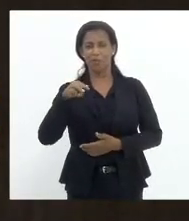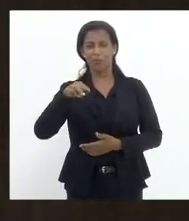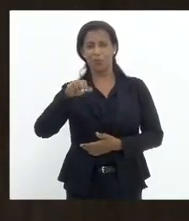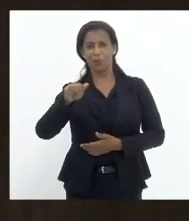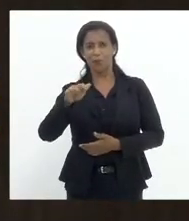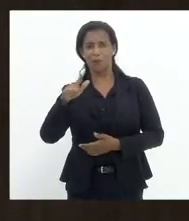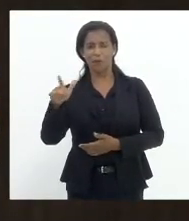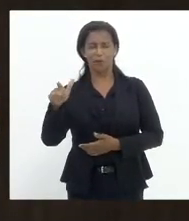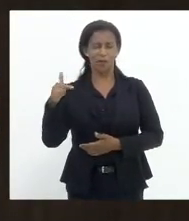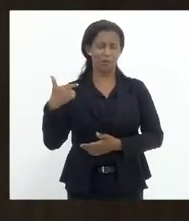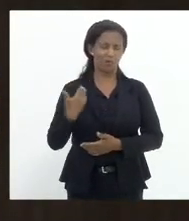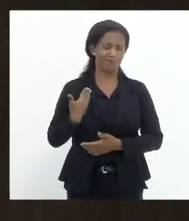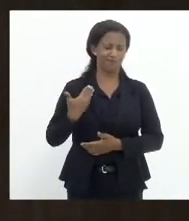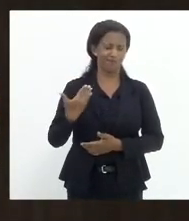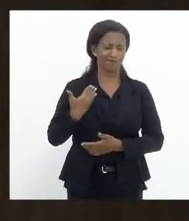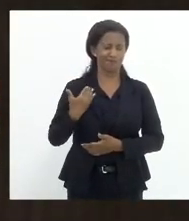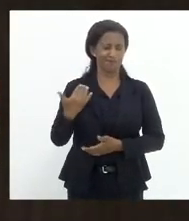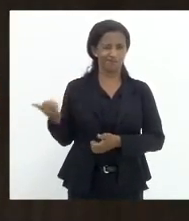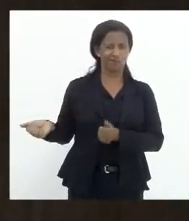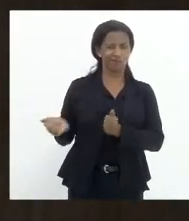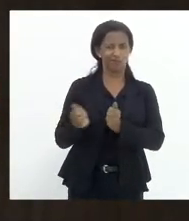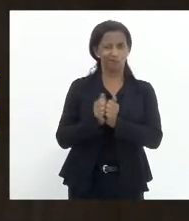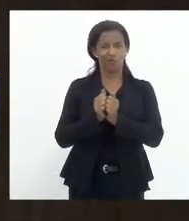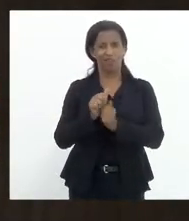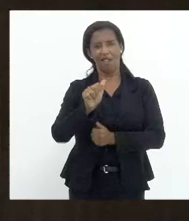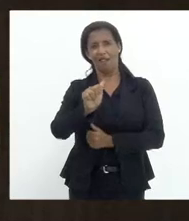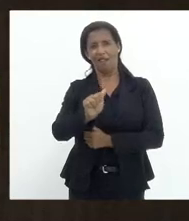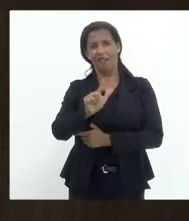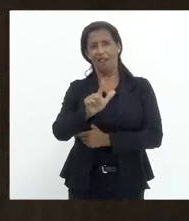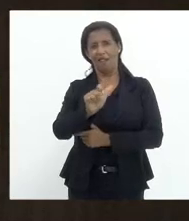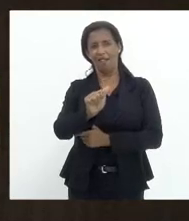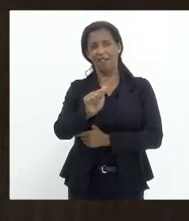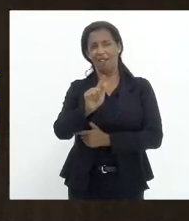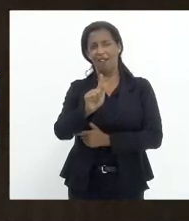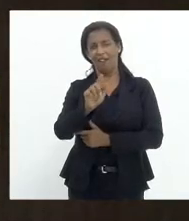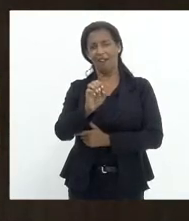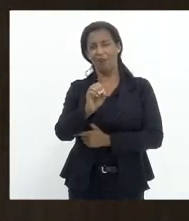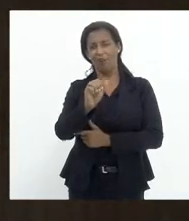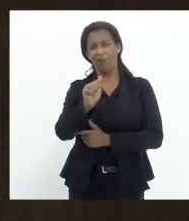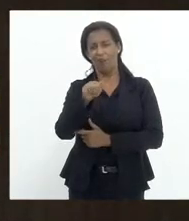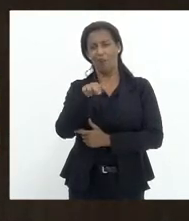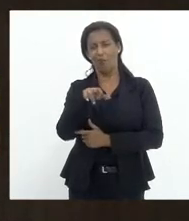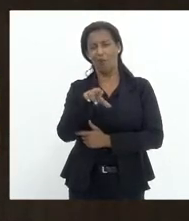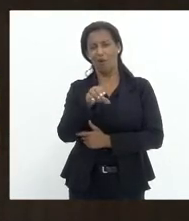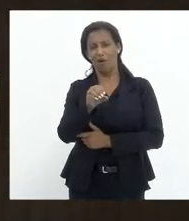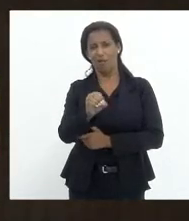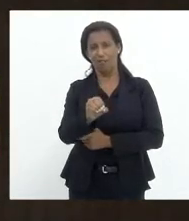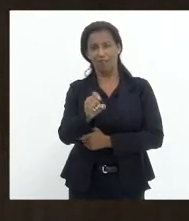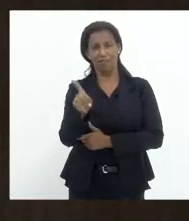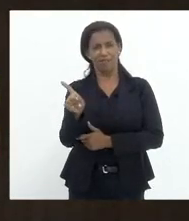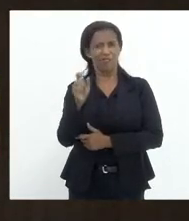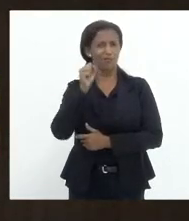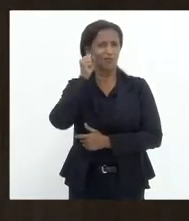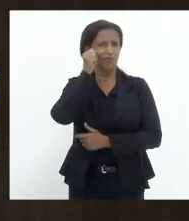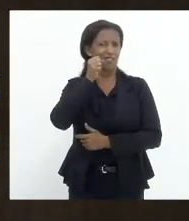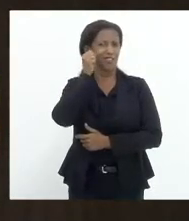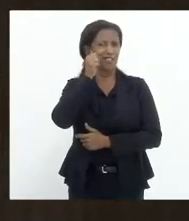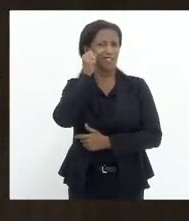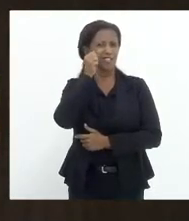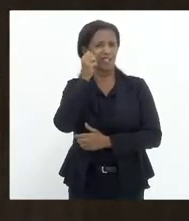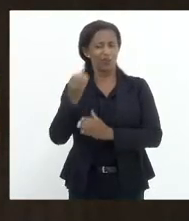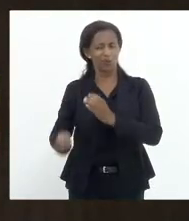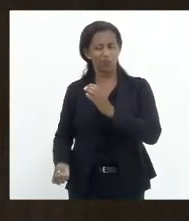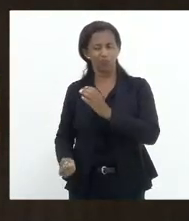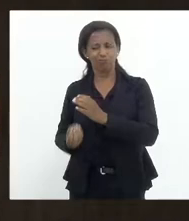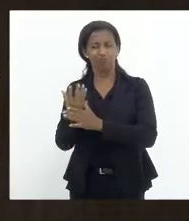companheiro Guerreiro alagoano Alagoas de itapiraca que foi Senador lançado pelo dorned